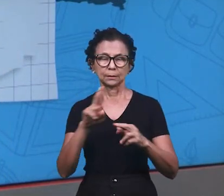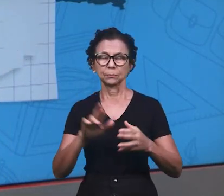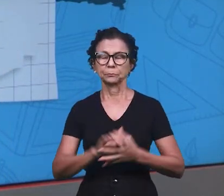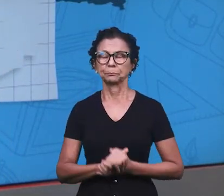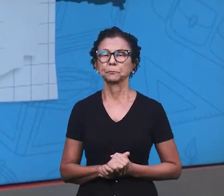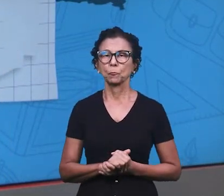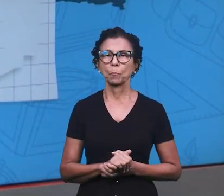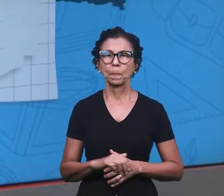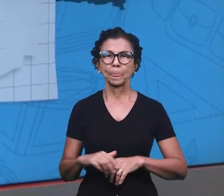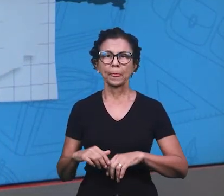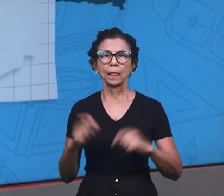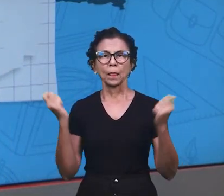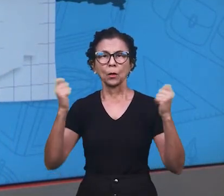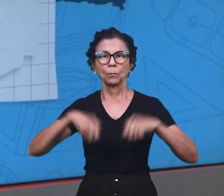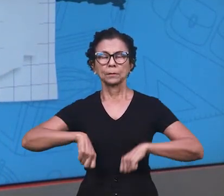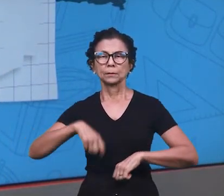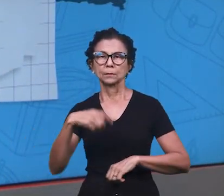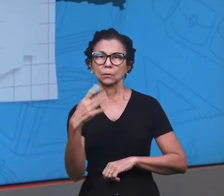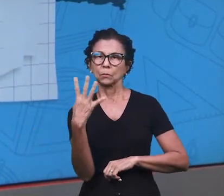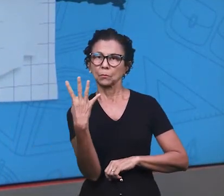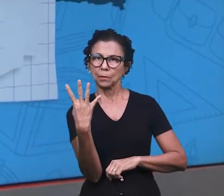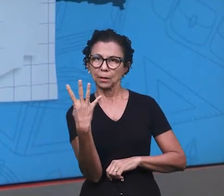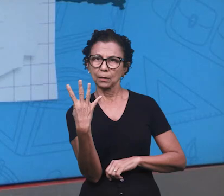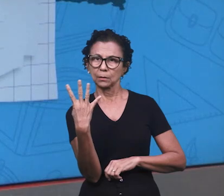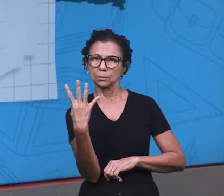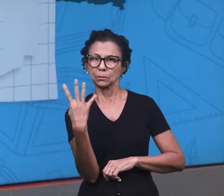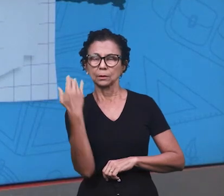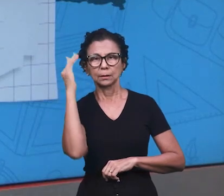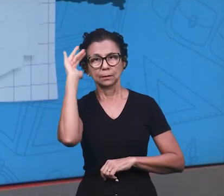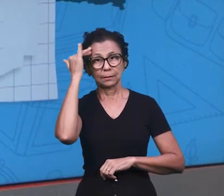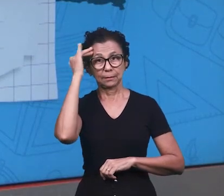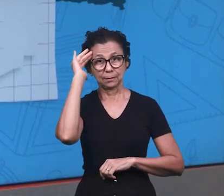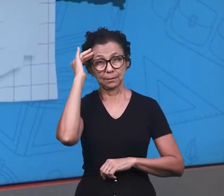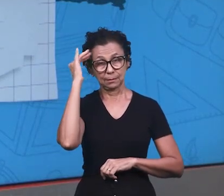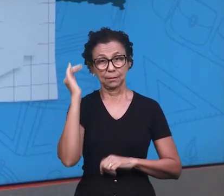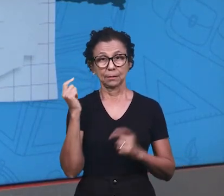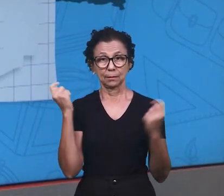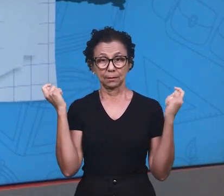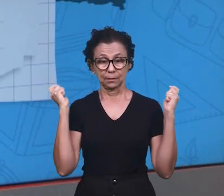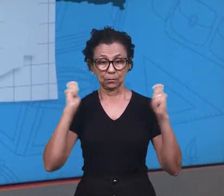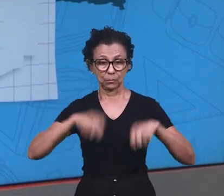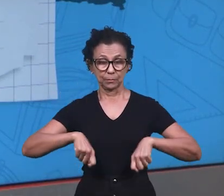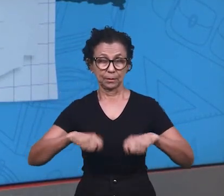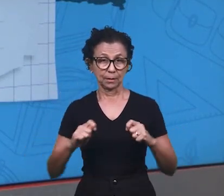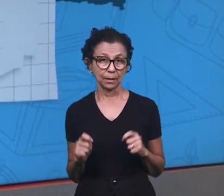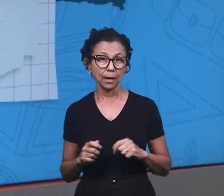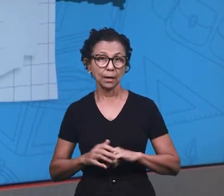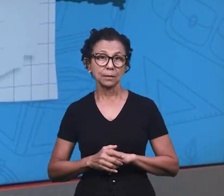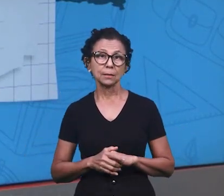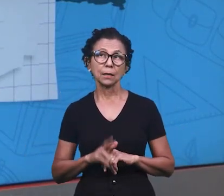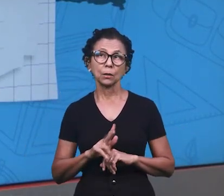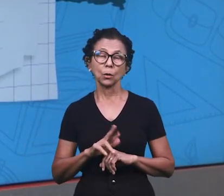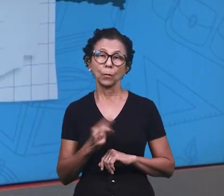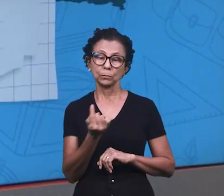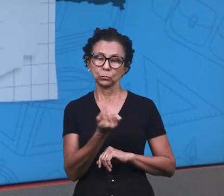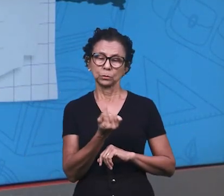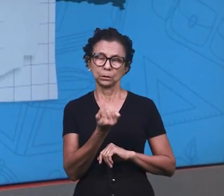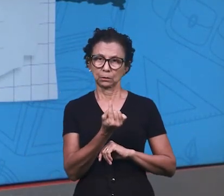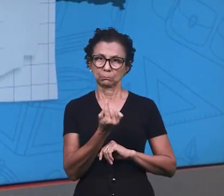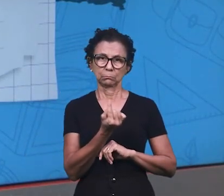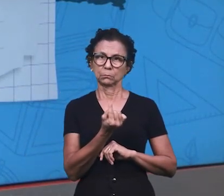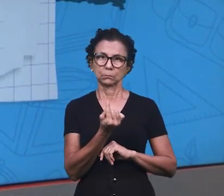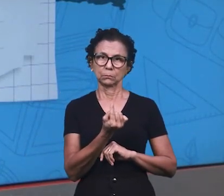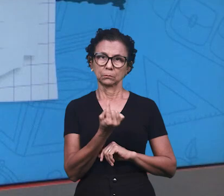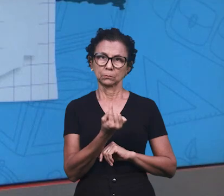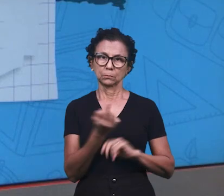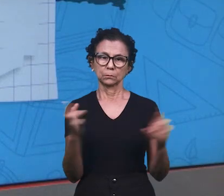Ainda falando da competência 4, nós precisamos entender que essa competência, exatamente como as demais, ela não é uma competência isolada. Há